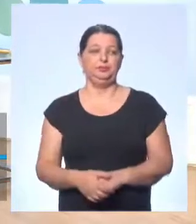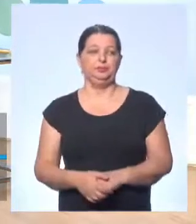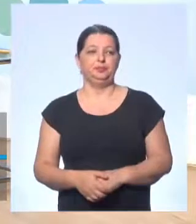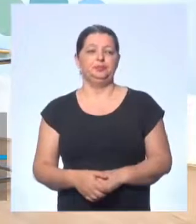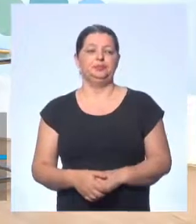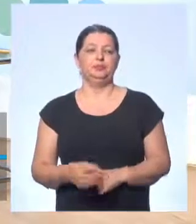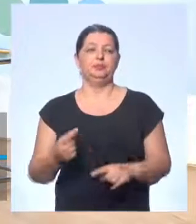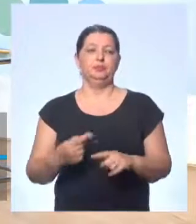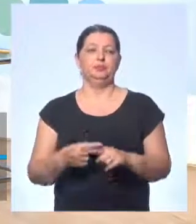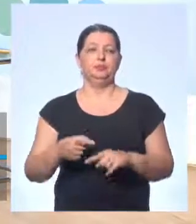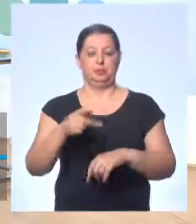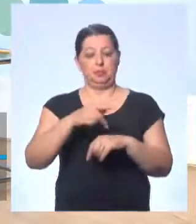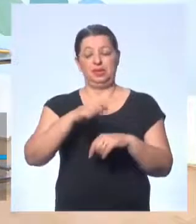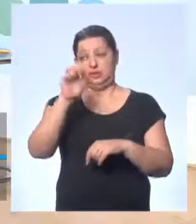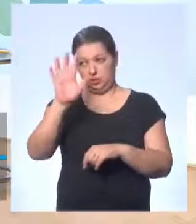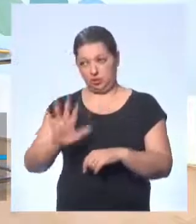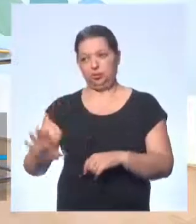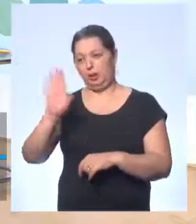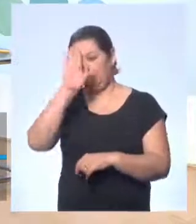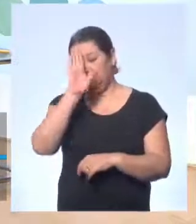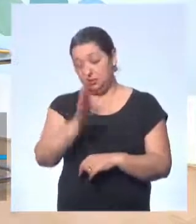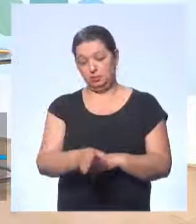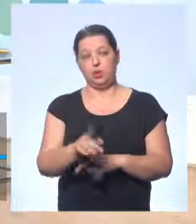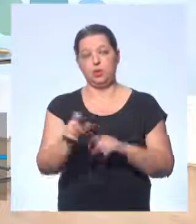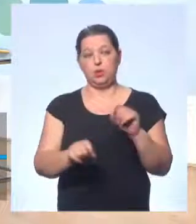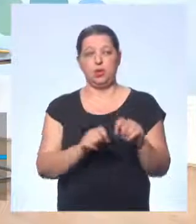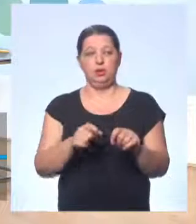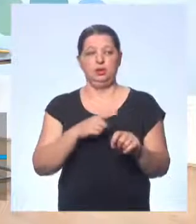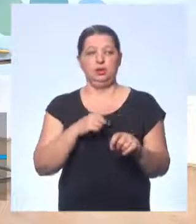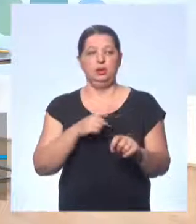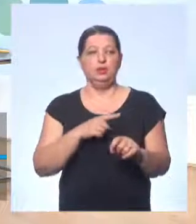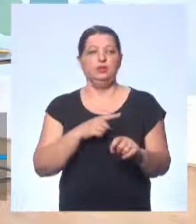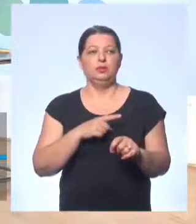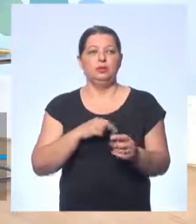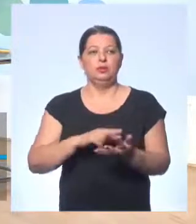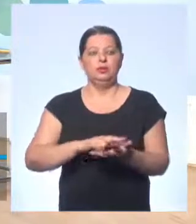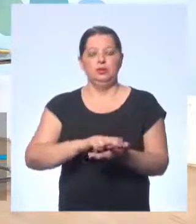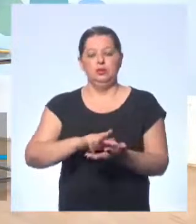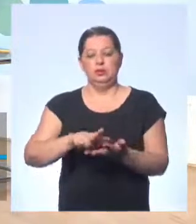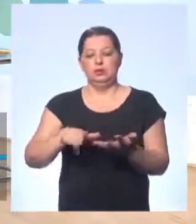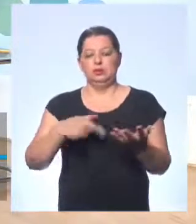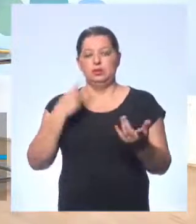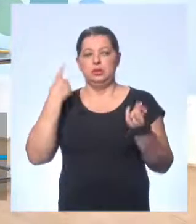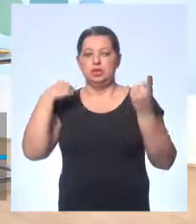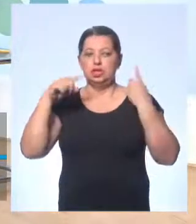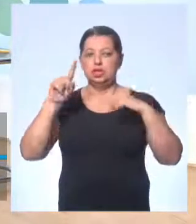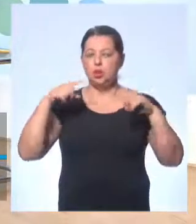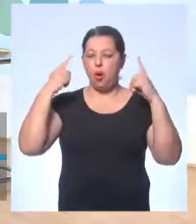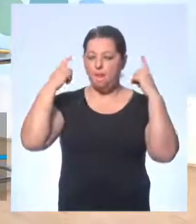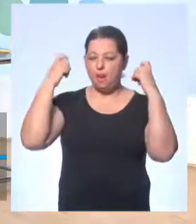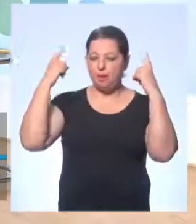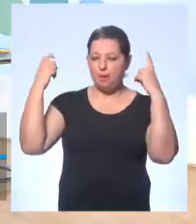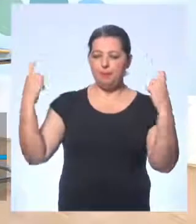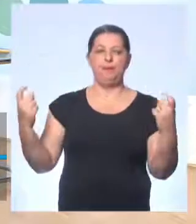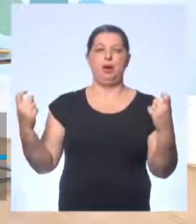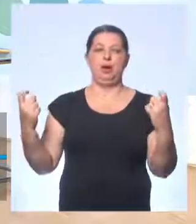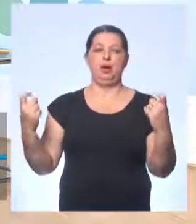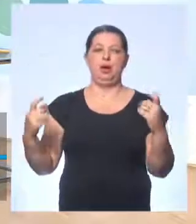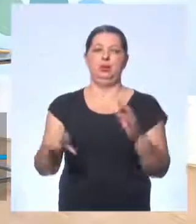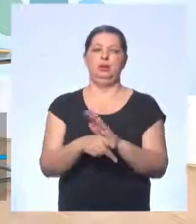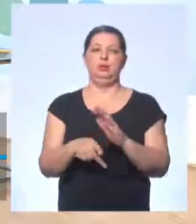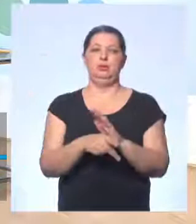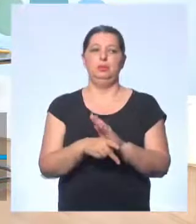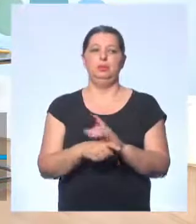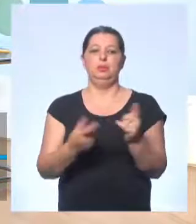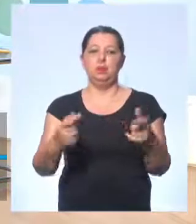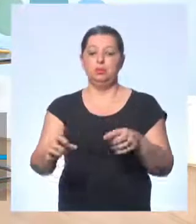daí na Europa principalmente, né, houve toda essa questão do som e do avanço da música em direção à música tonal e